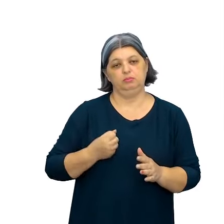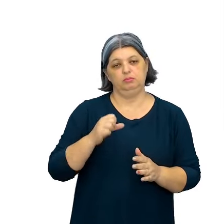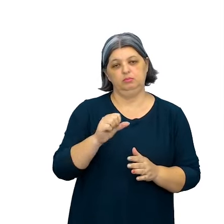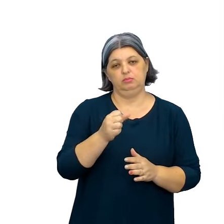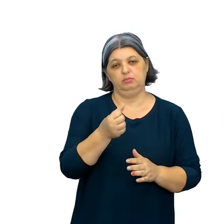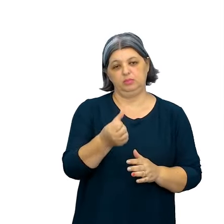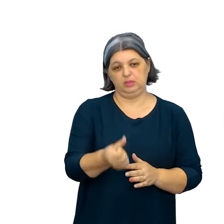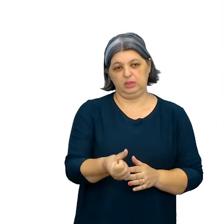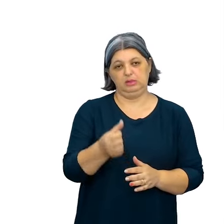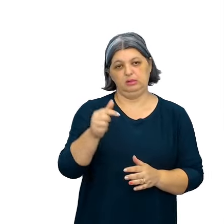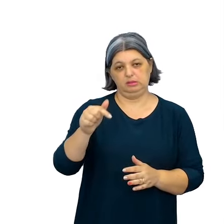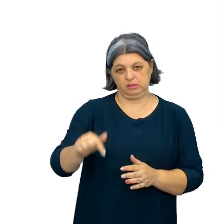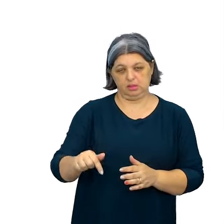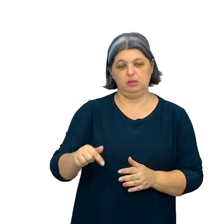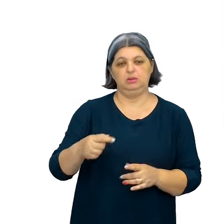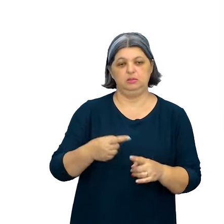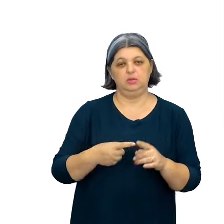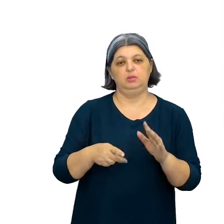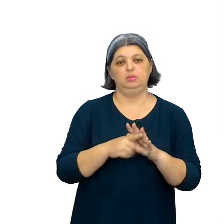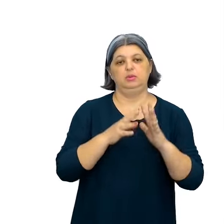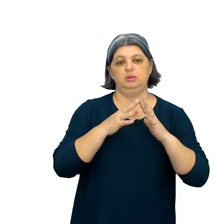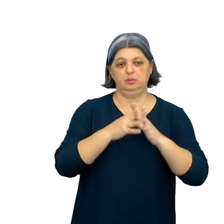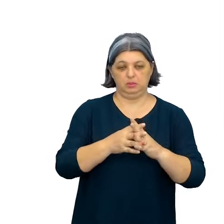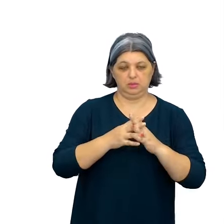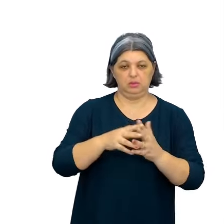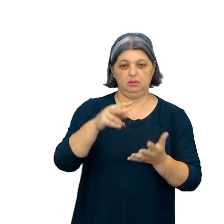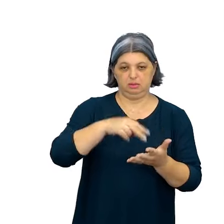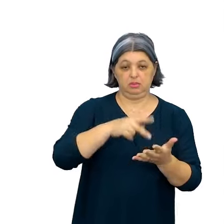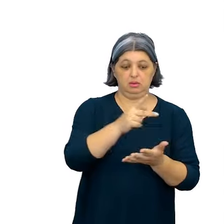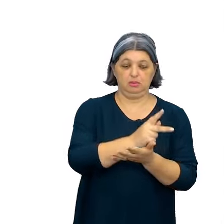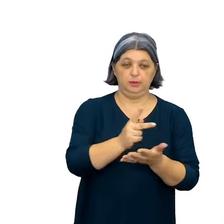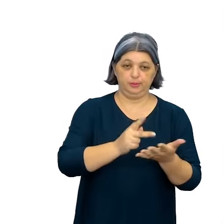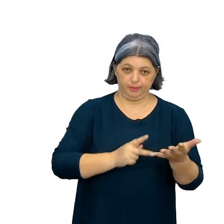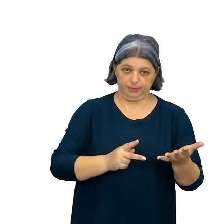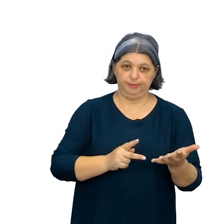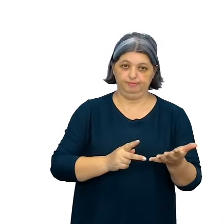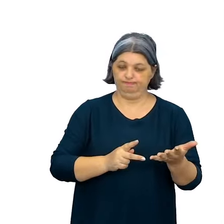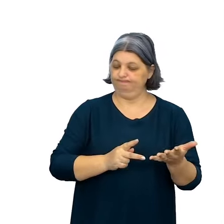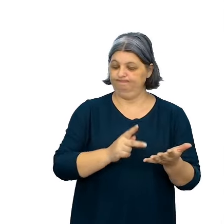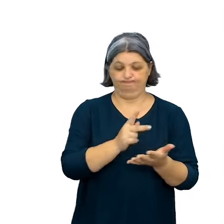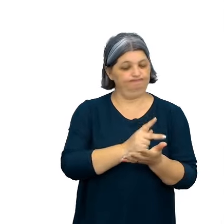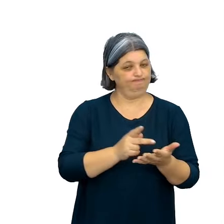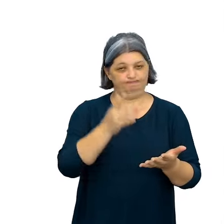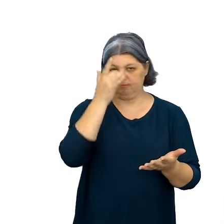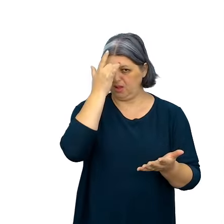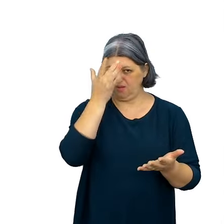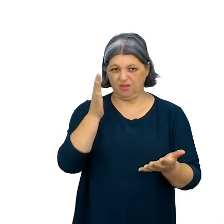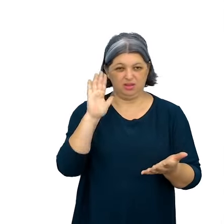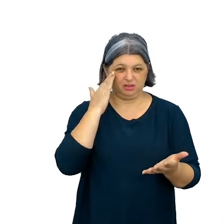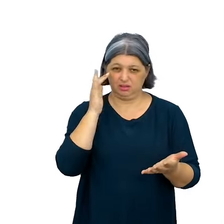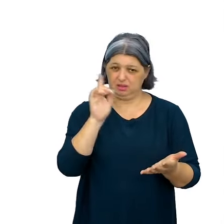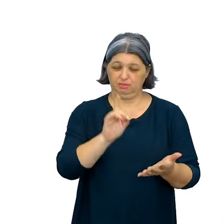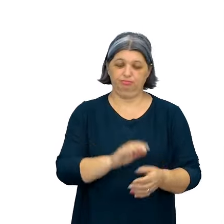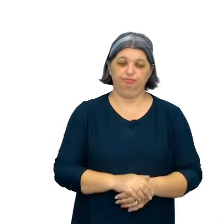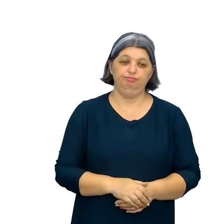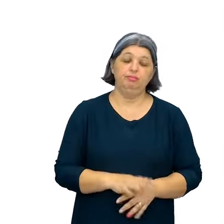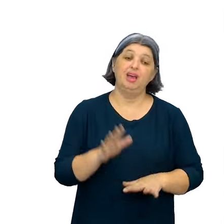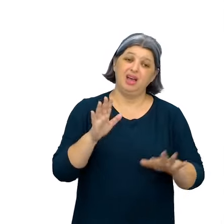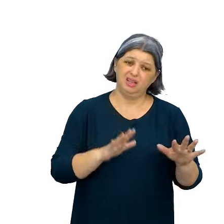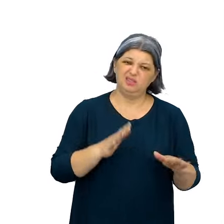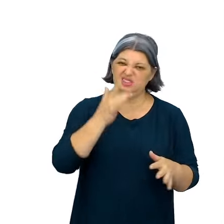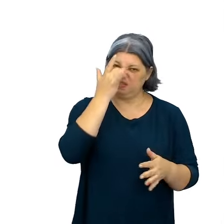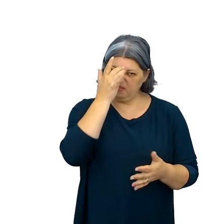nível de leitura e de produção mais complexo, que é o poema. O poema não é fácil de entender, ele pode às vezes até ser fácil de